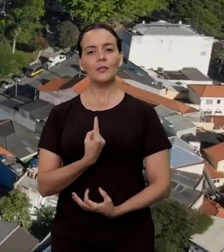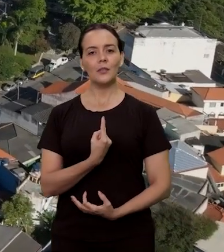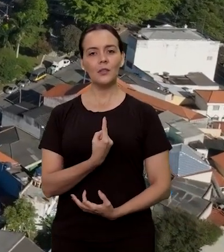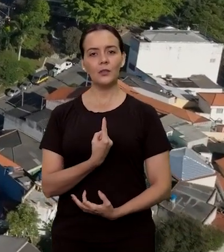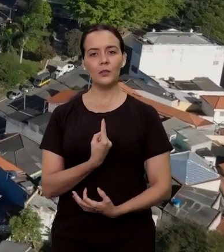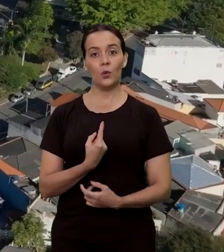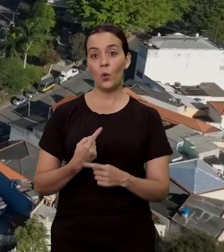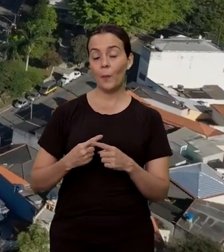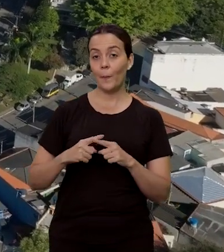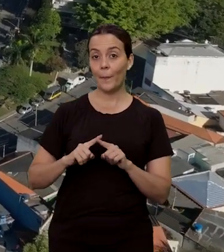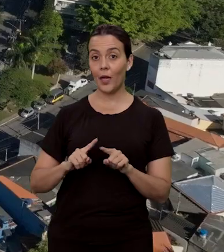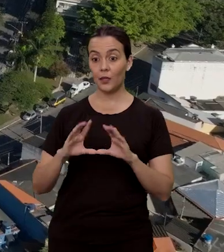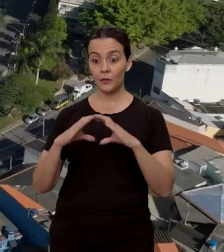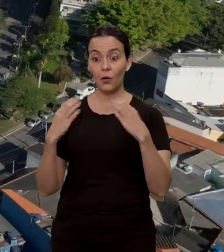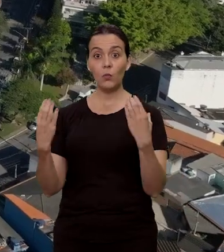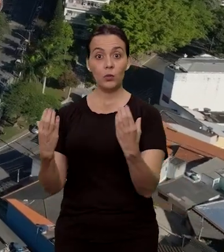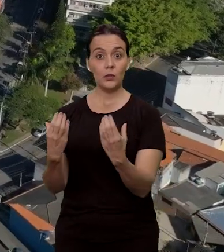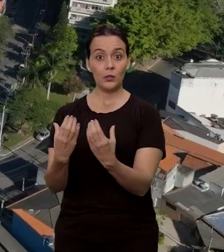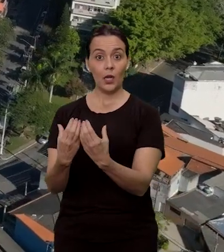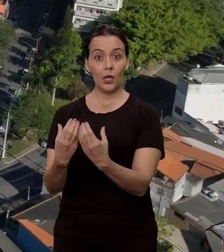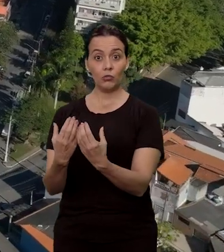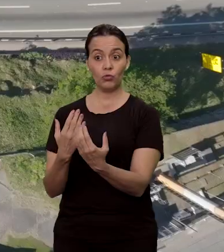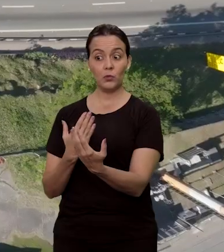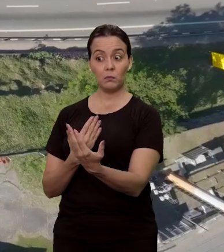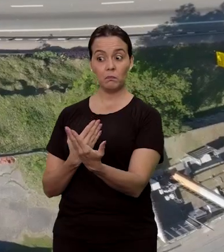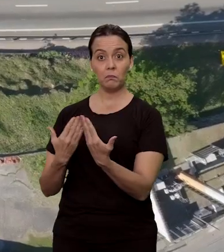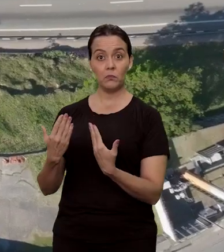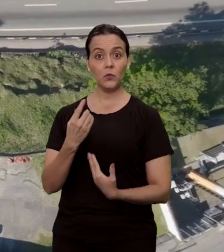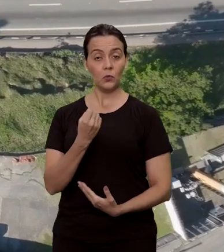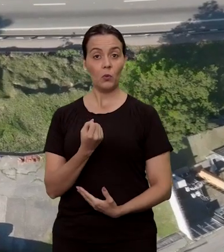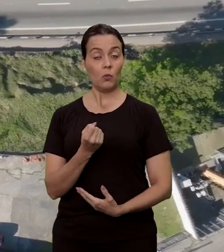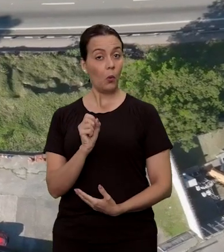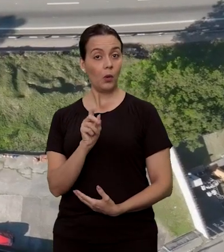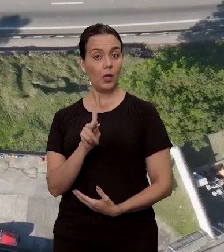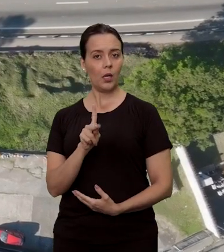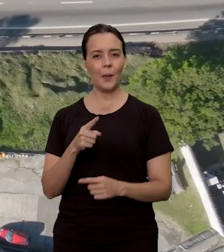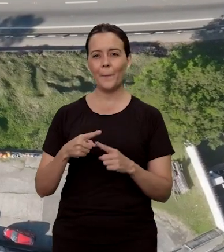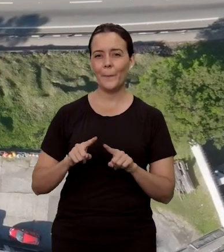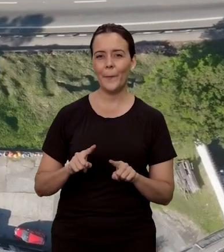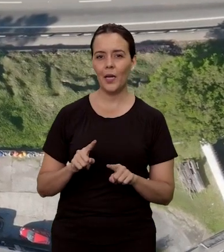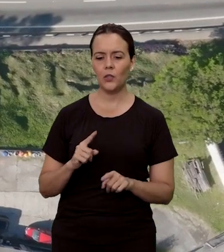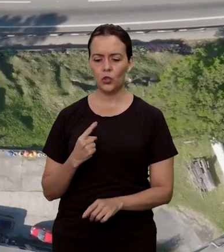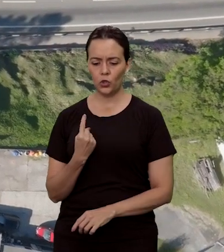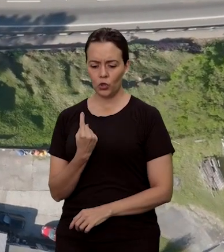contramão da comunidade. O individualismo está na contramão da comunidade.